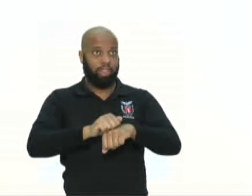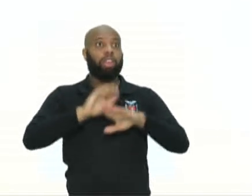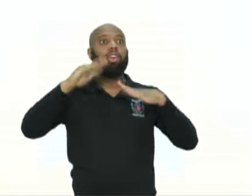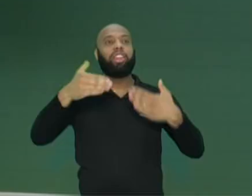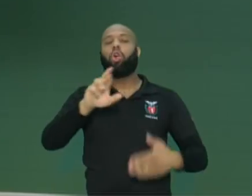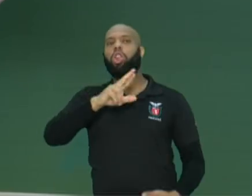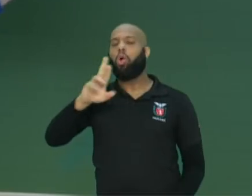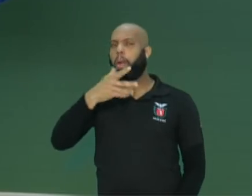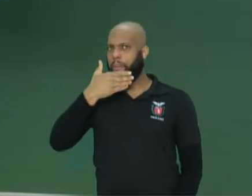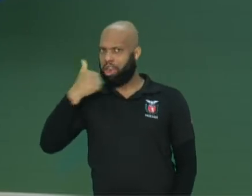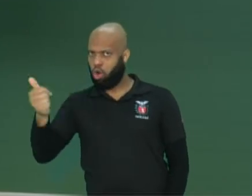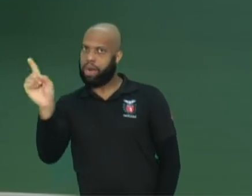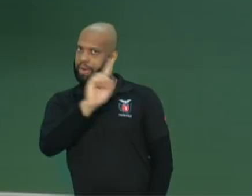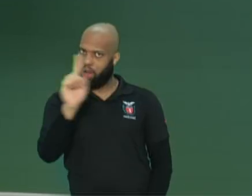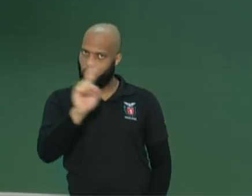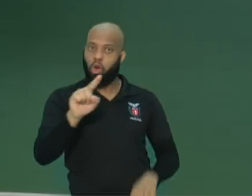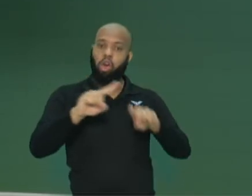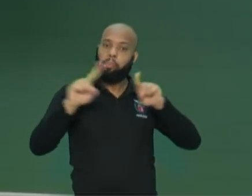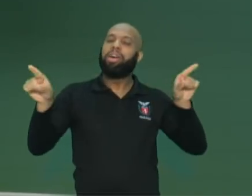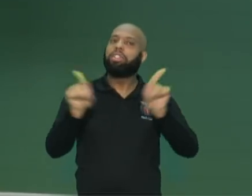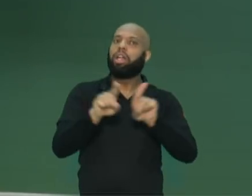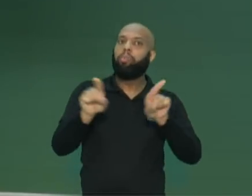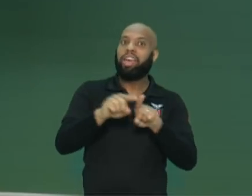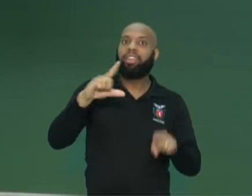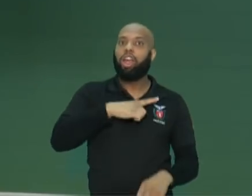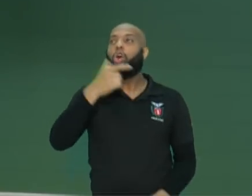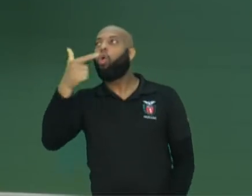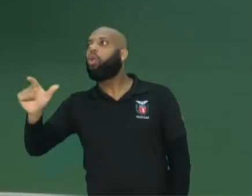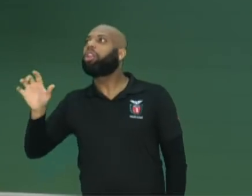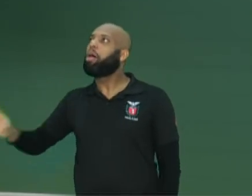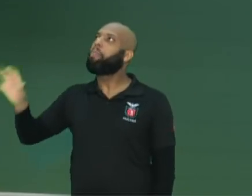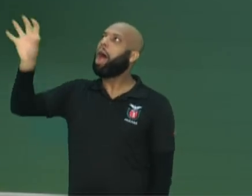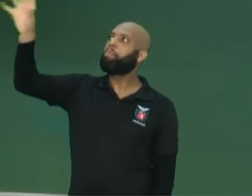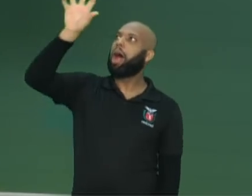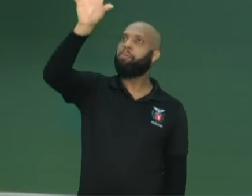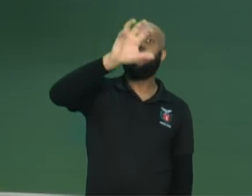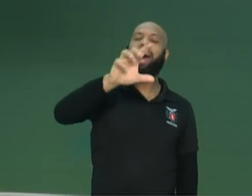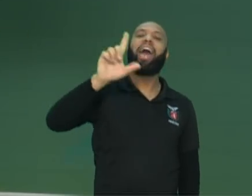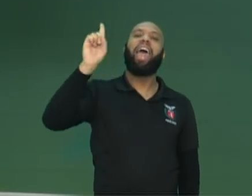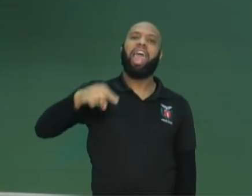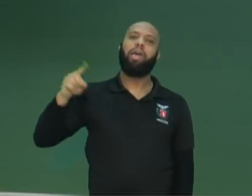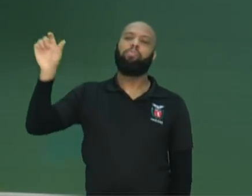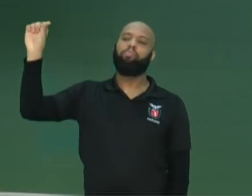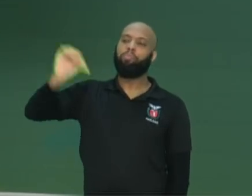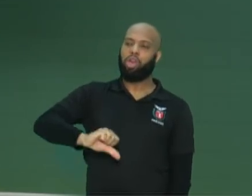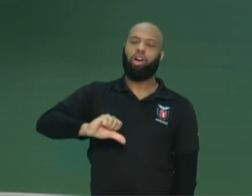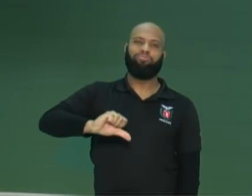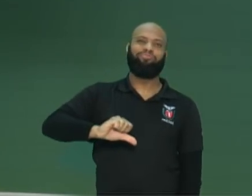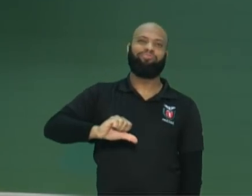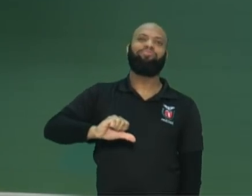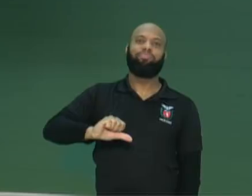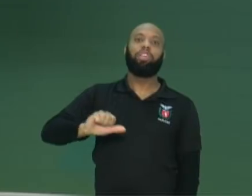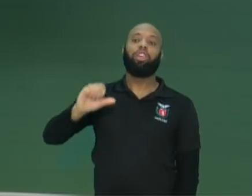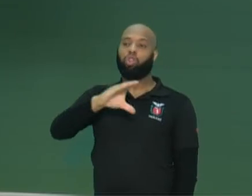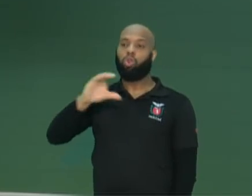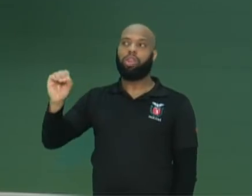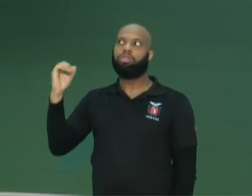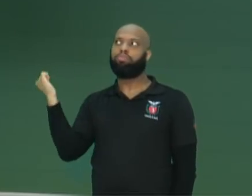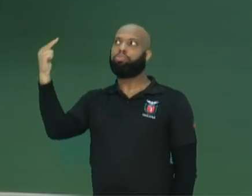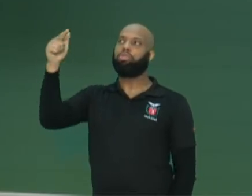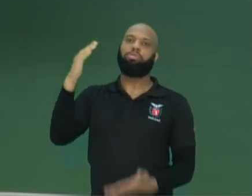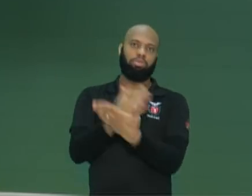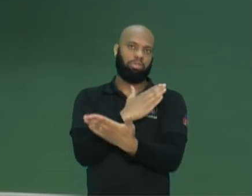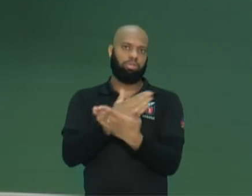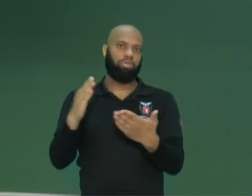ele não é o melhor, mas existem outras regiões que são piores, né, quando eu avalio a questão ali